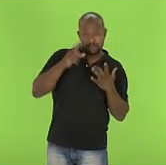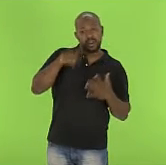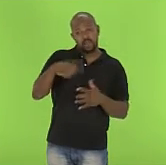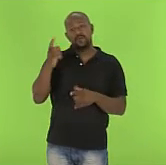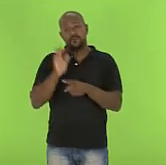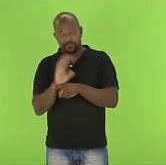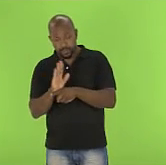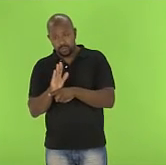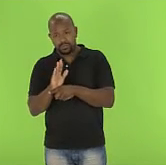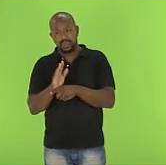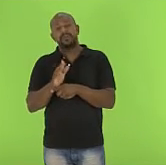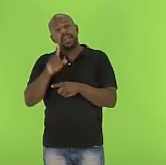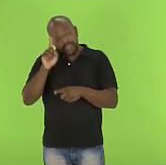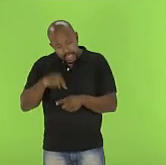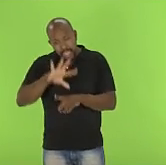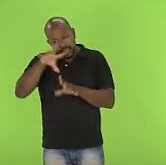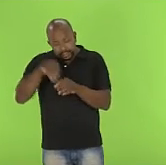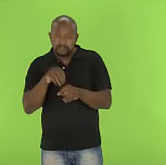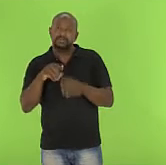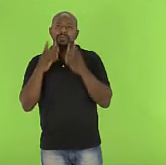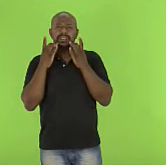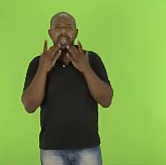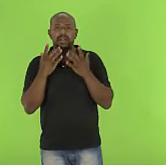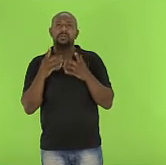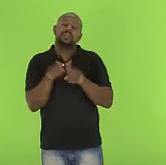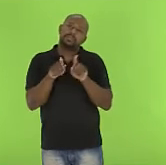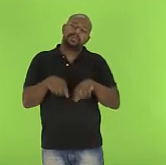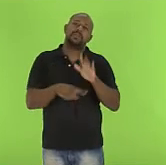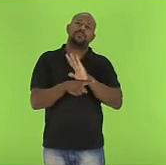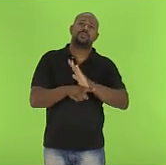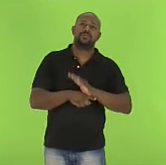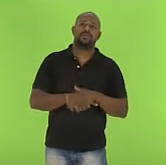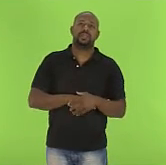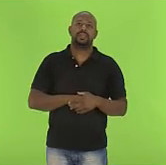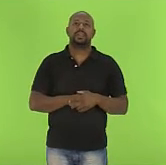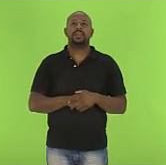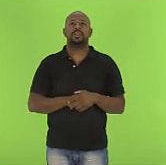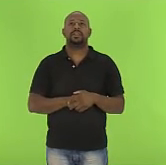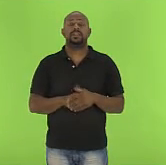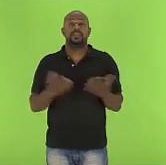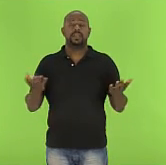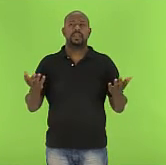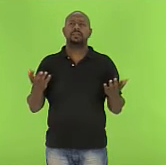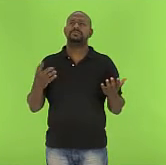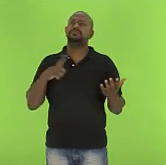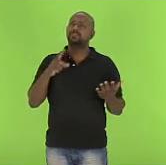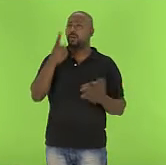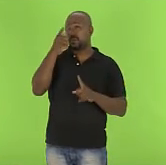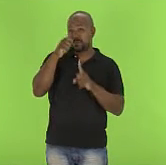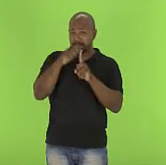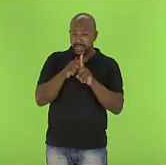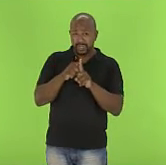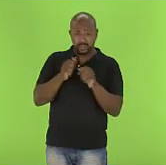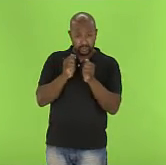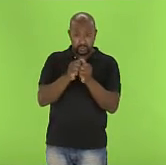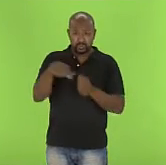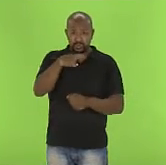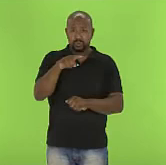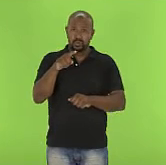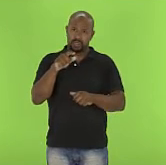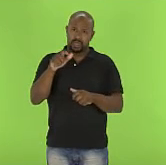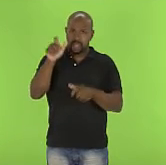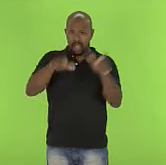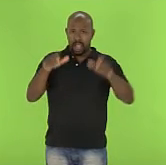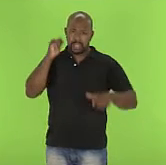filme, mas que é um espetáculo. E também é um filme. E eu tinha um mês com os atores